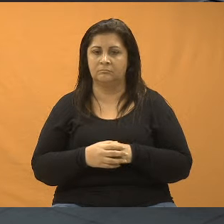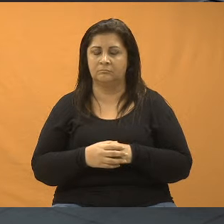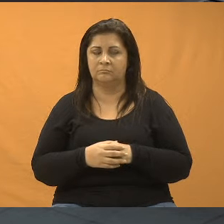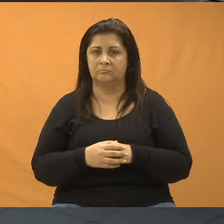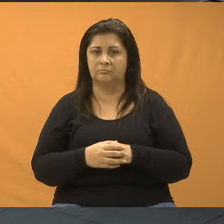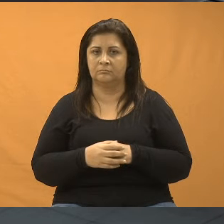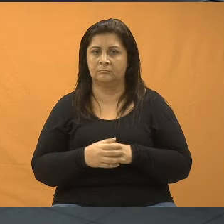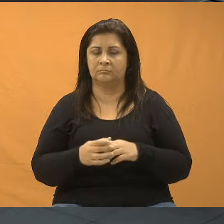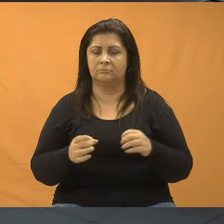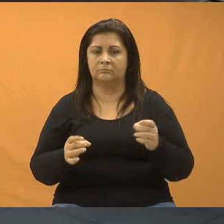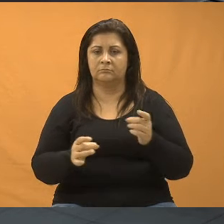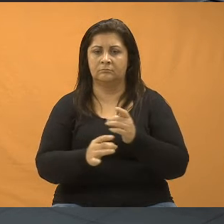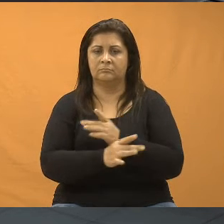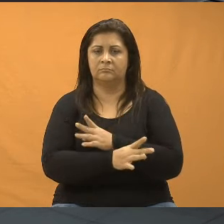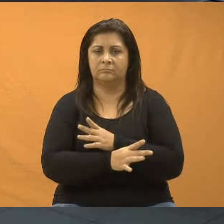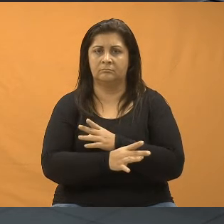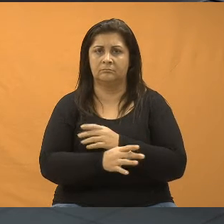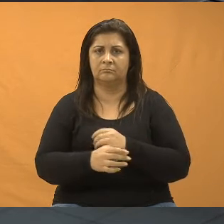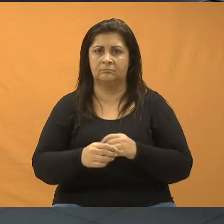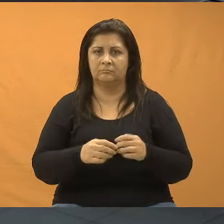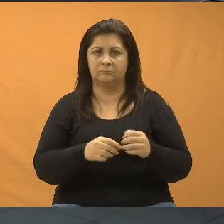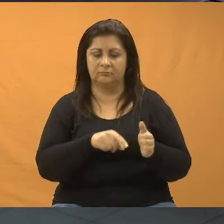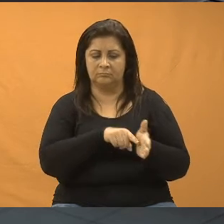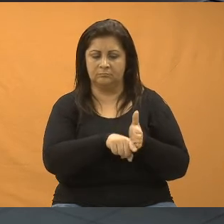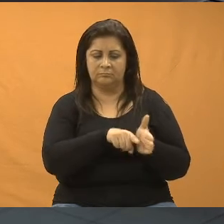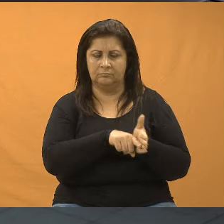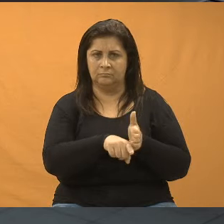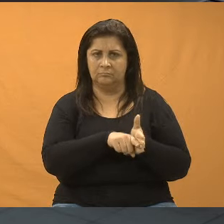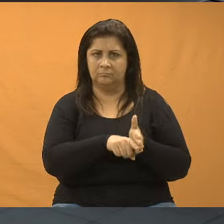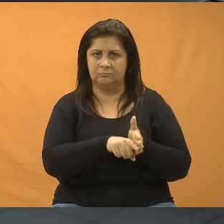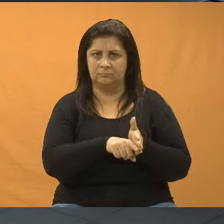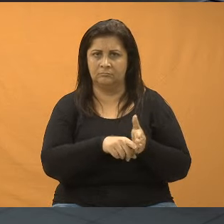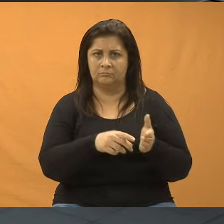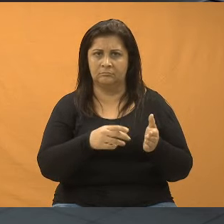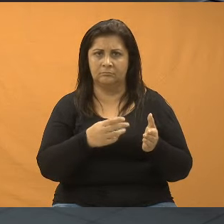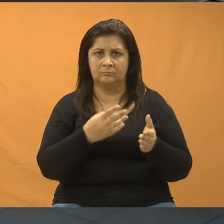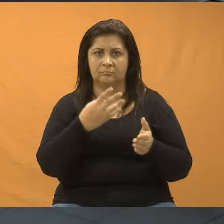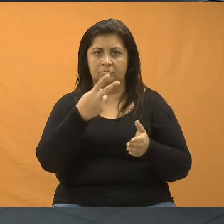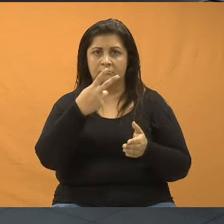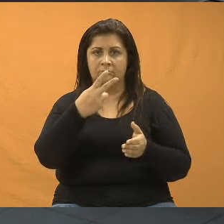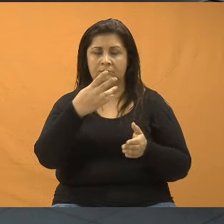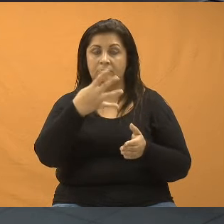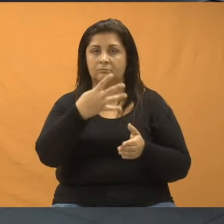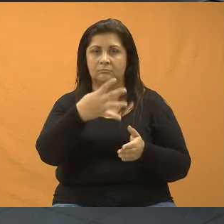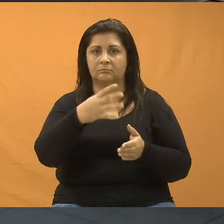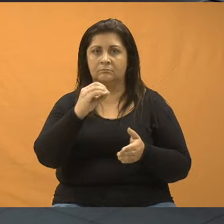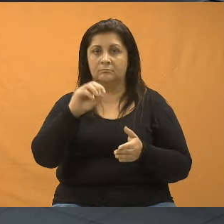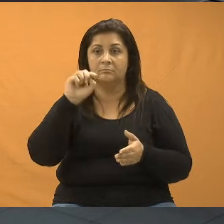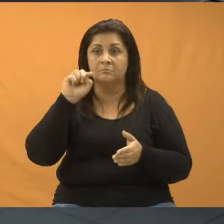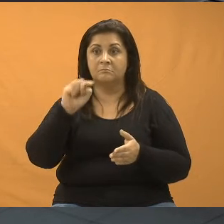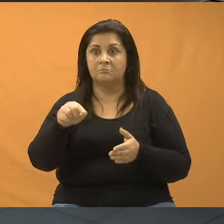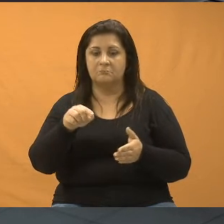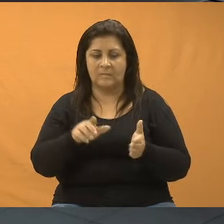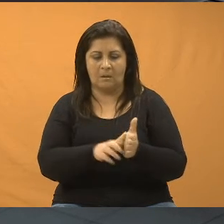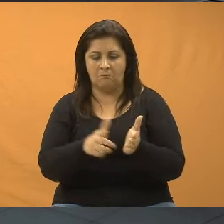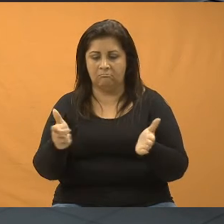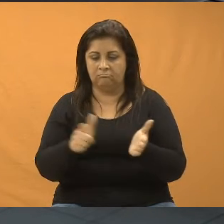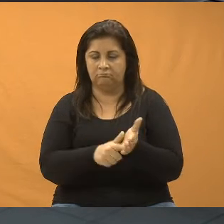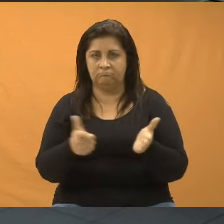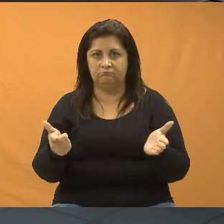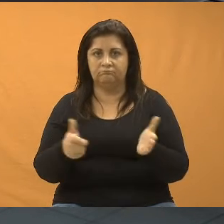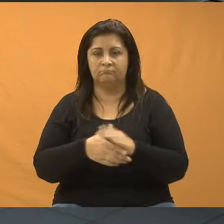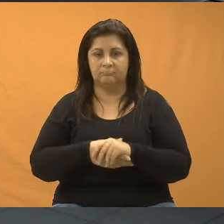Terminamos aí a parte de análise documental, foram mais de 40 mil páginas analisando os contratos, e agora